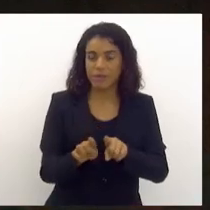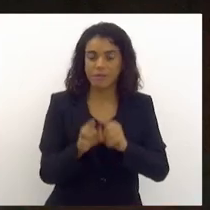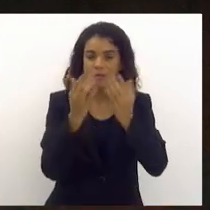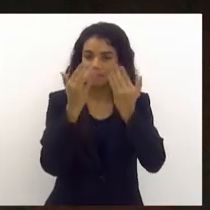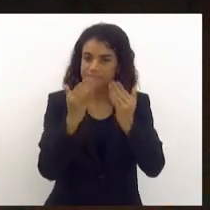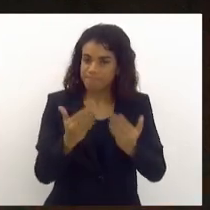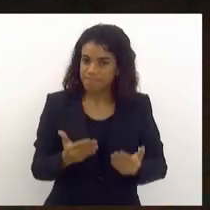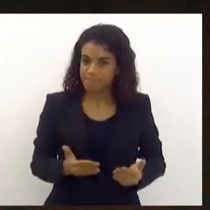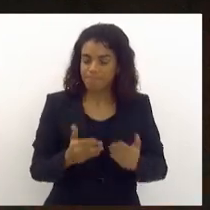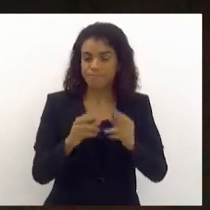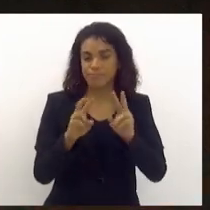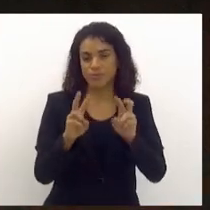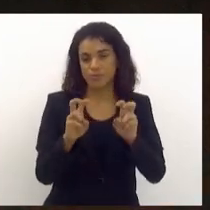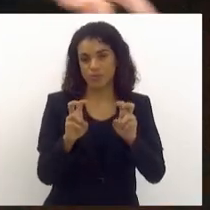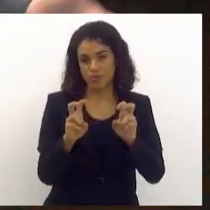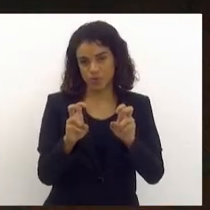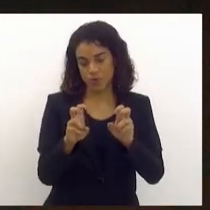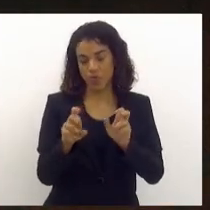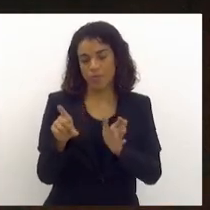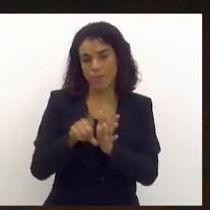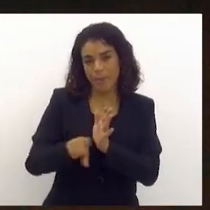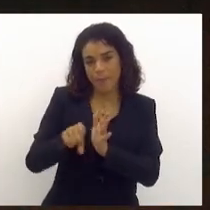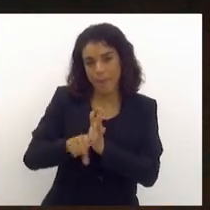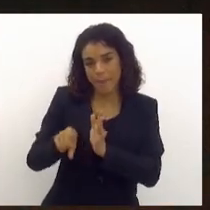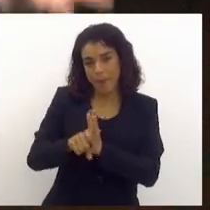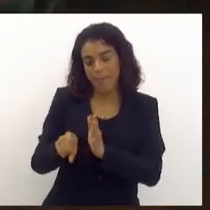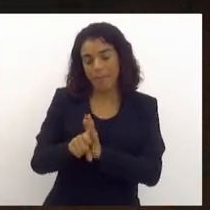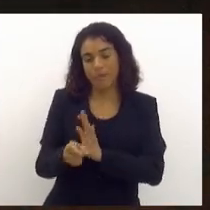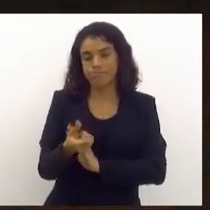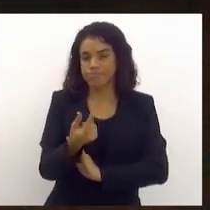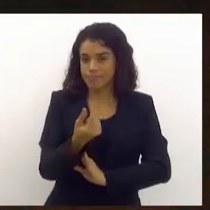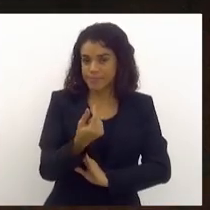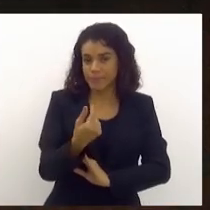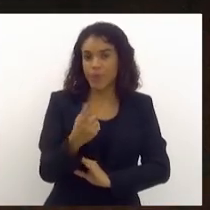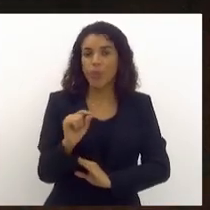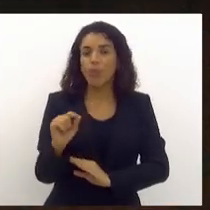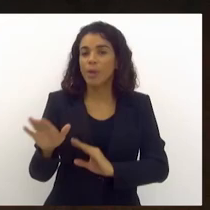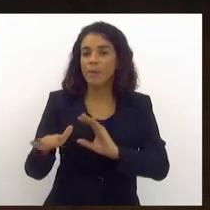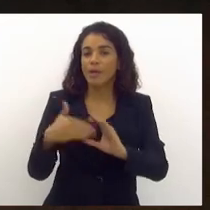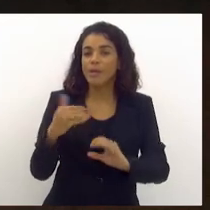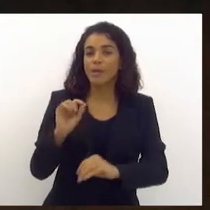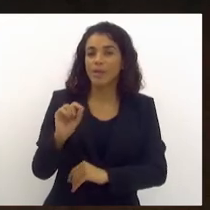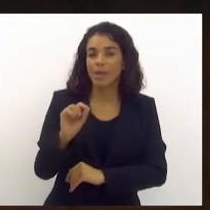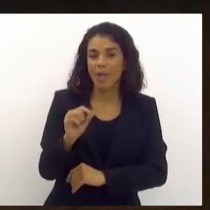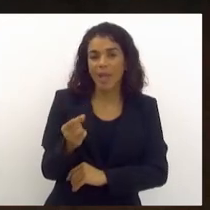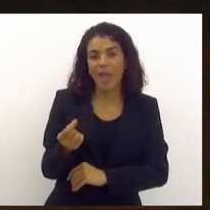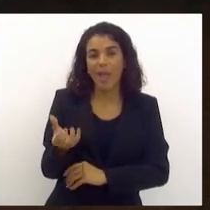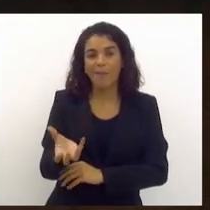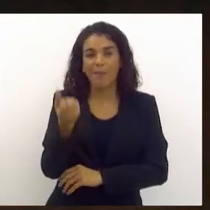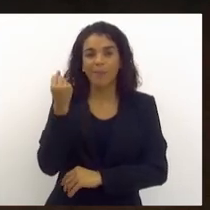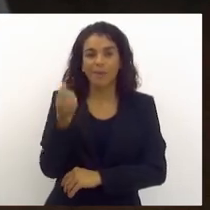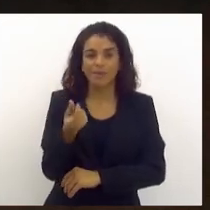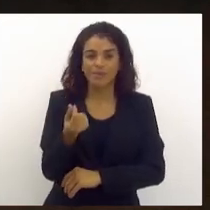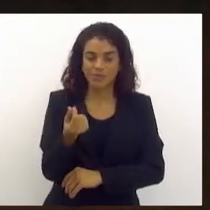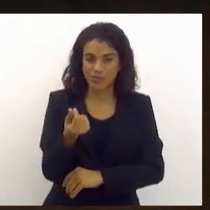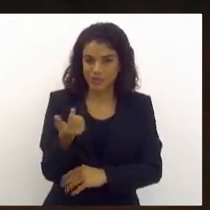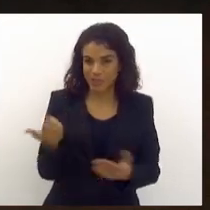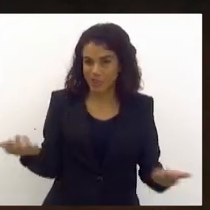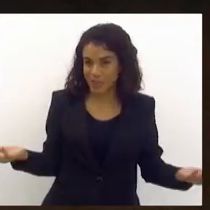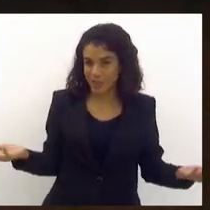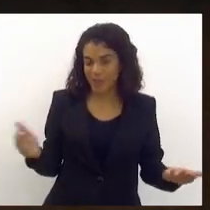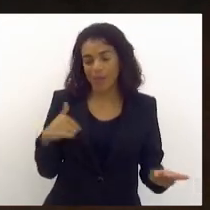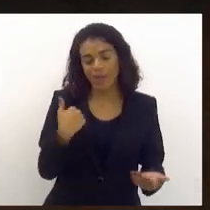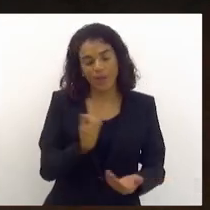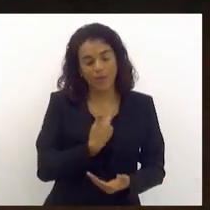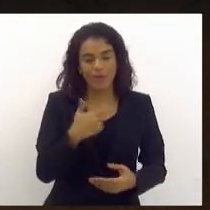subsídios fiscais. Nada disso caminha. O que vem para cá é para pegar o dinheiro dos fundos. Então, o nosso voto